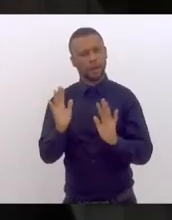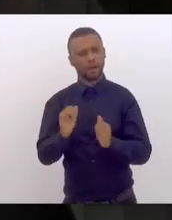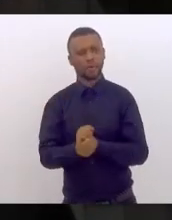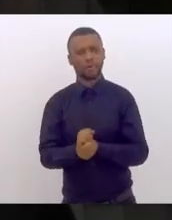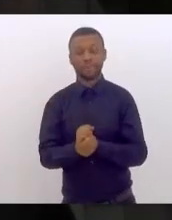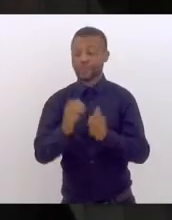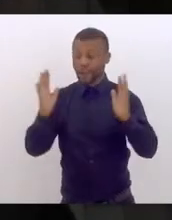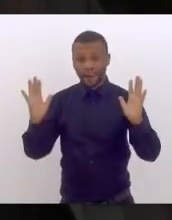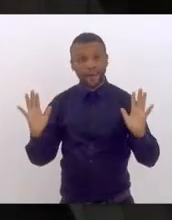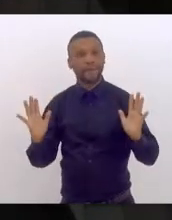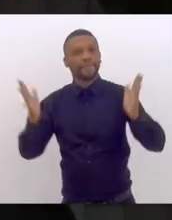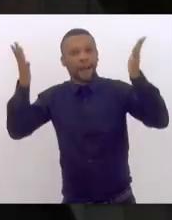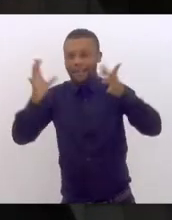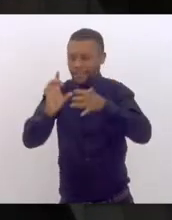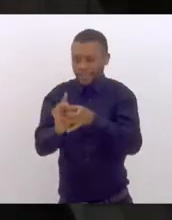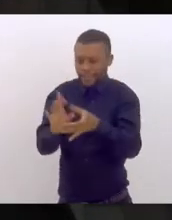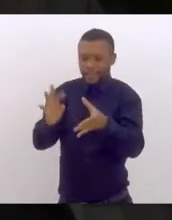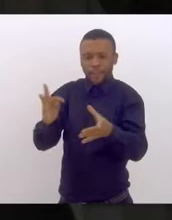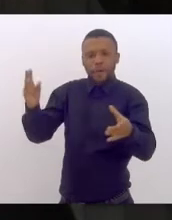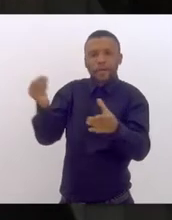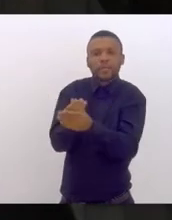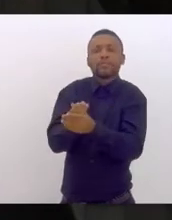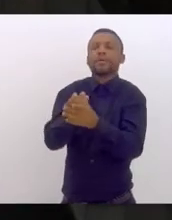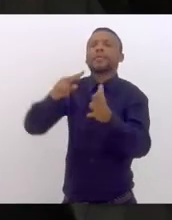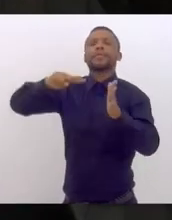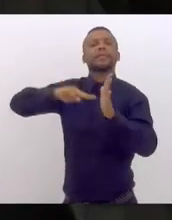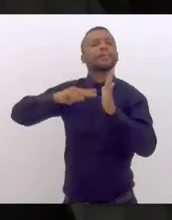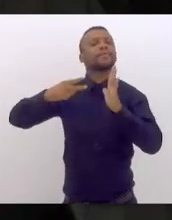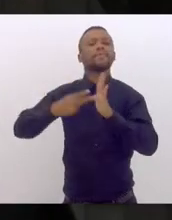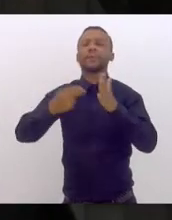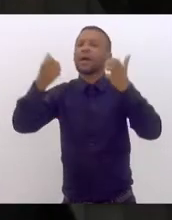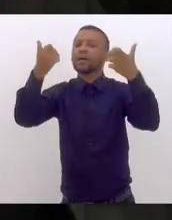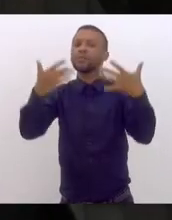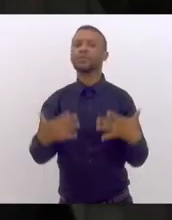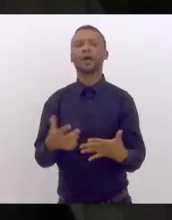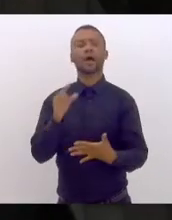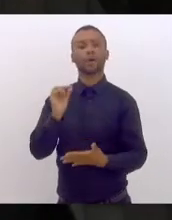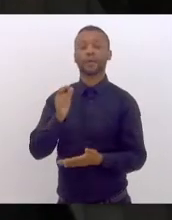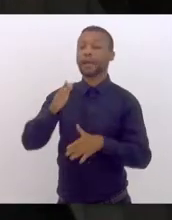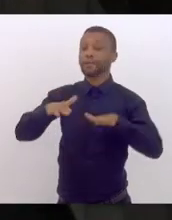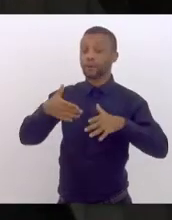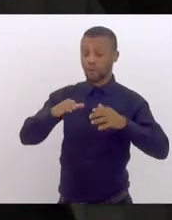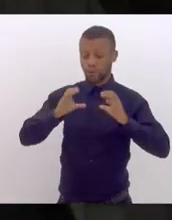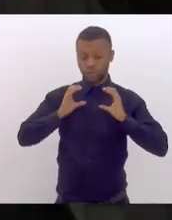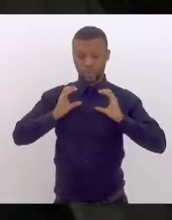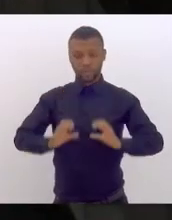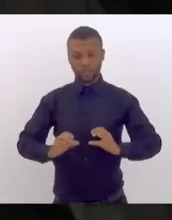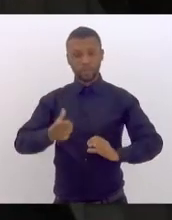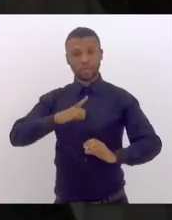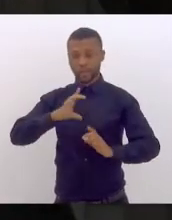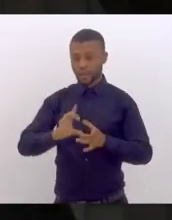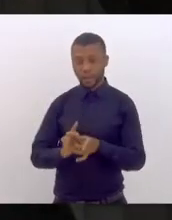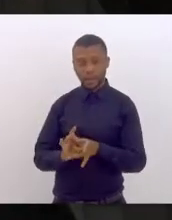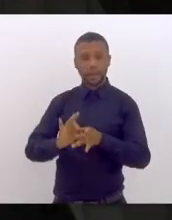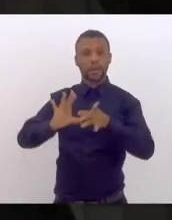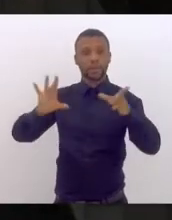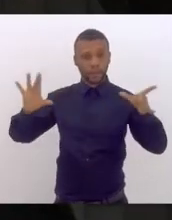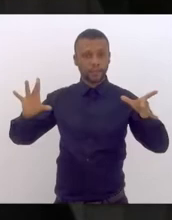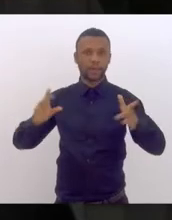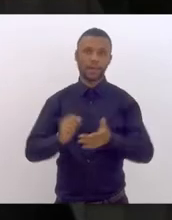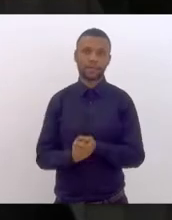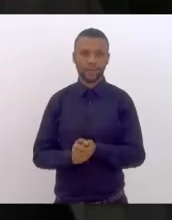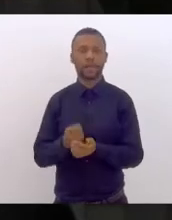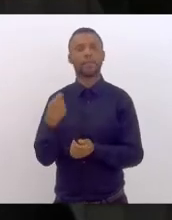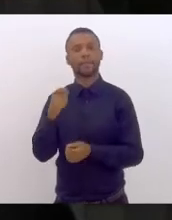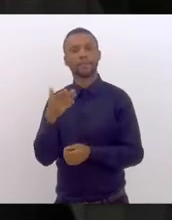festa de volta da Democracia implica dizer que o cidadão como liberdade tem